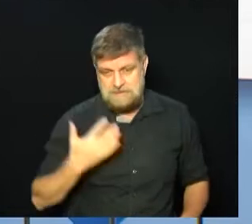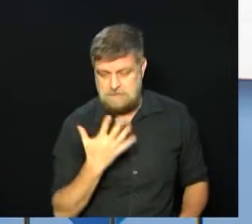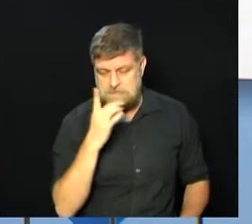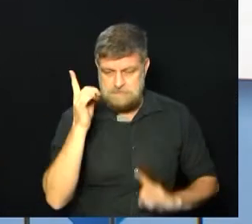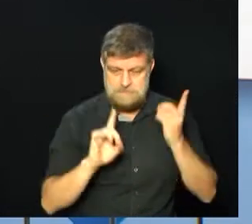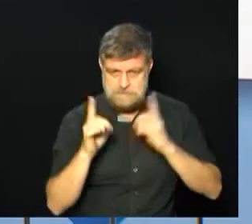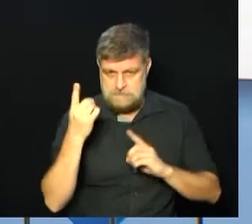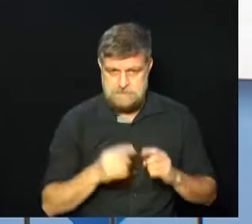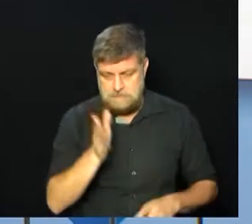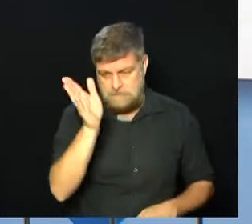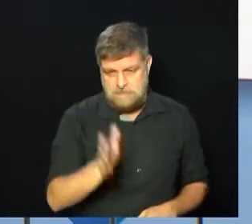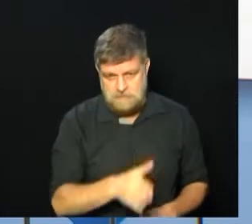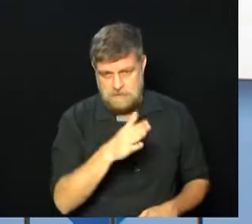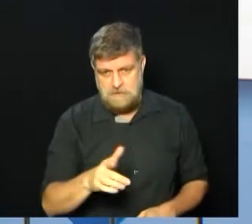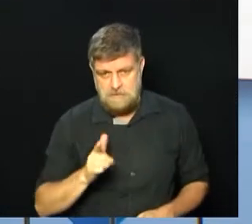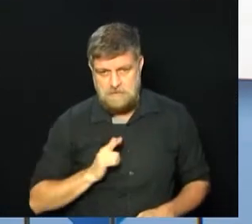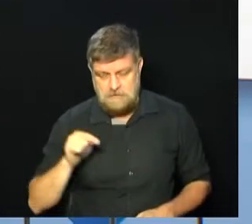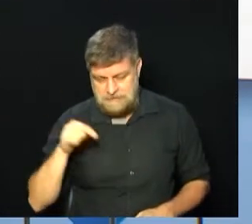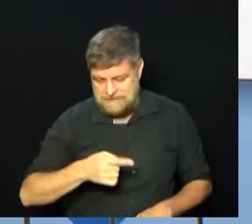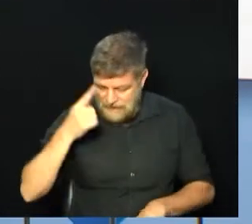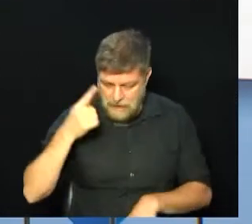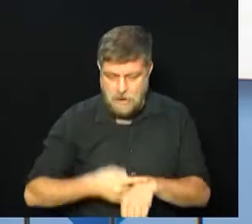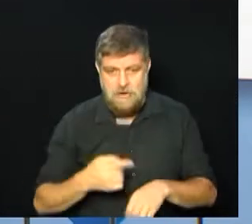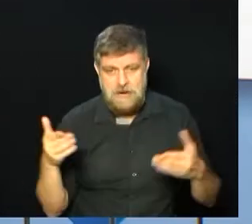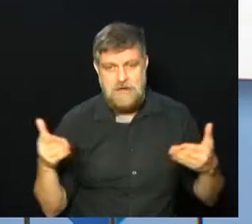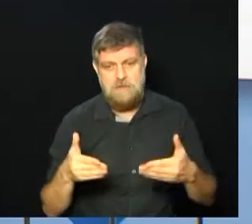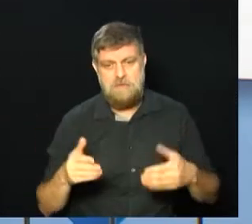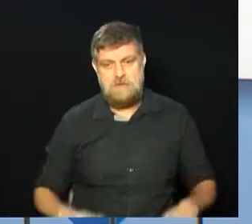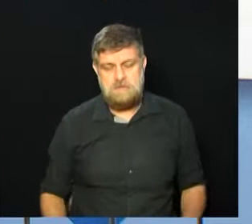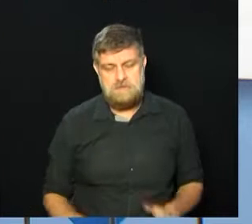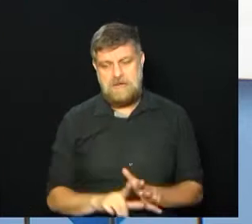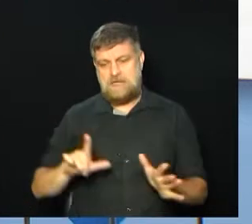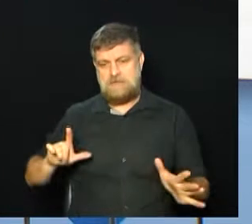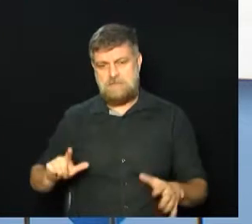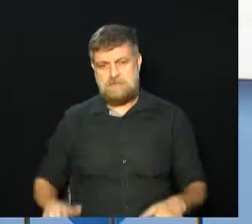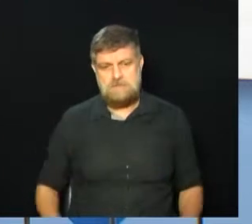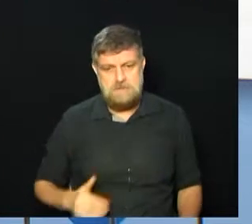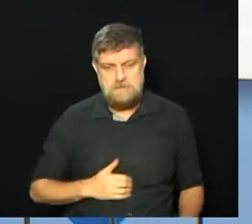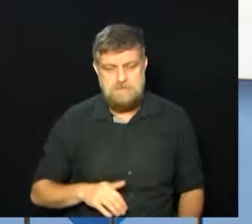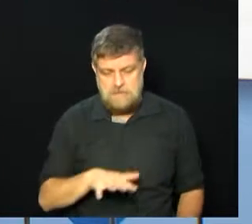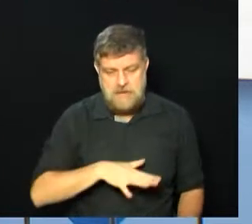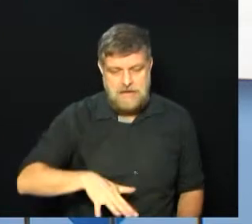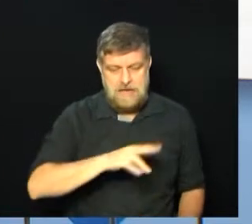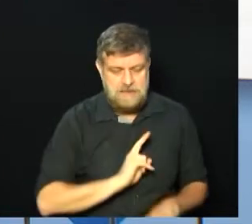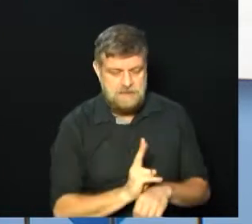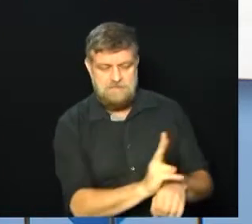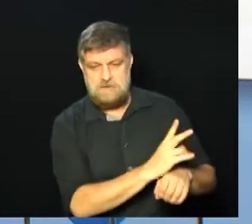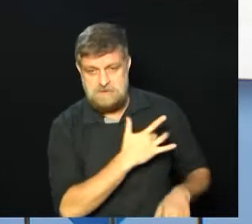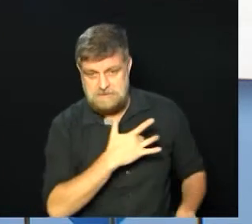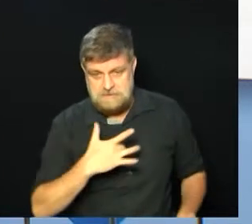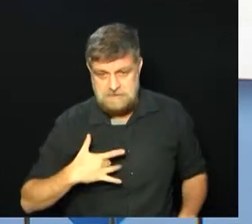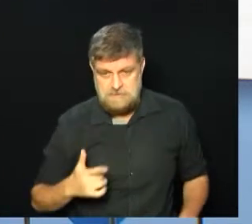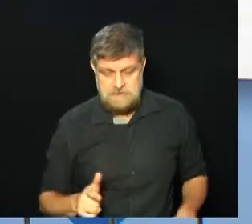cancelamento ou mesmo a autorização do evento neste momento seria precipitada o departamento de vigilância em saúde